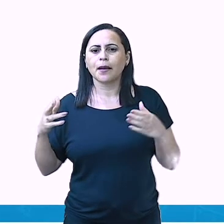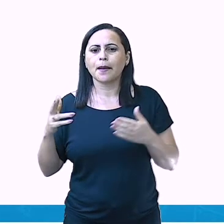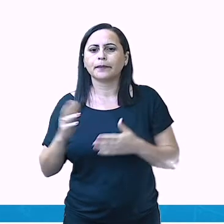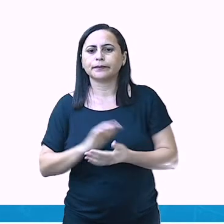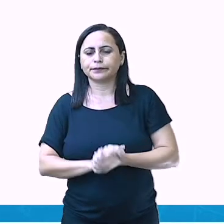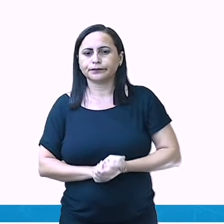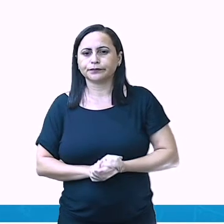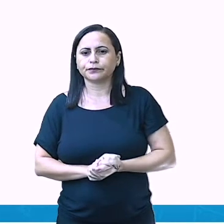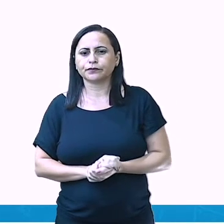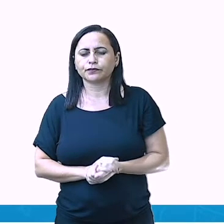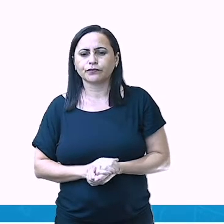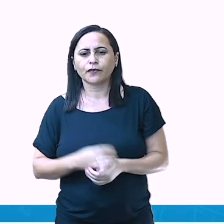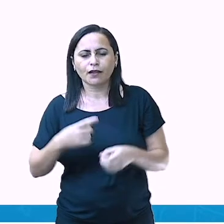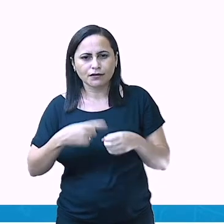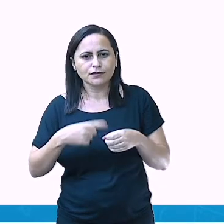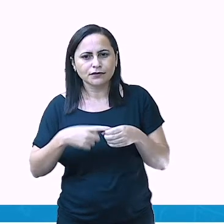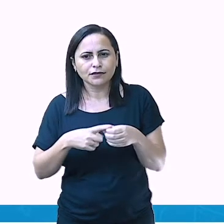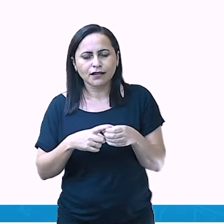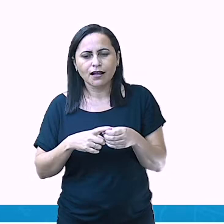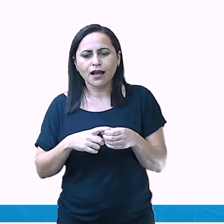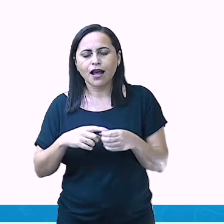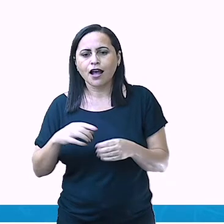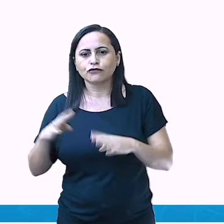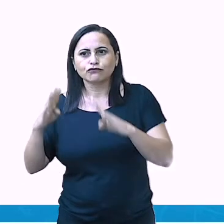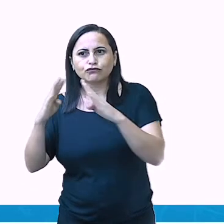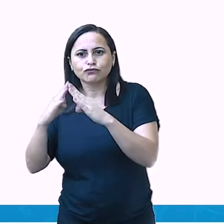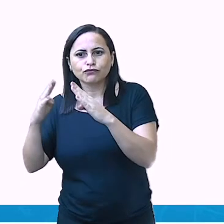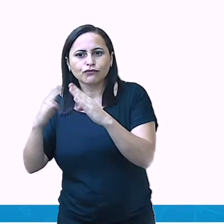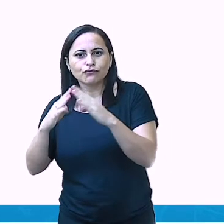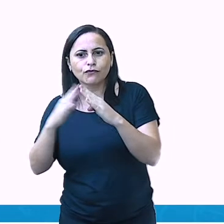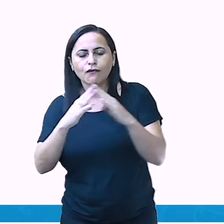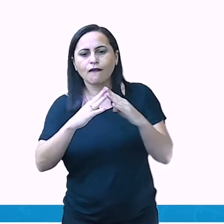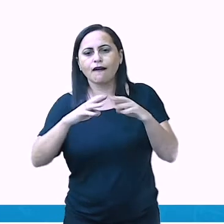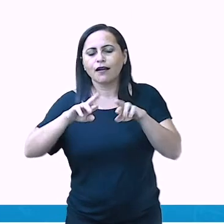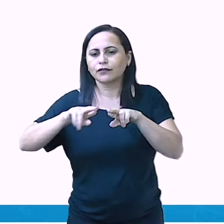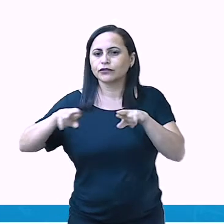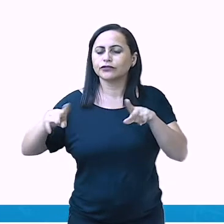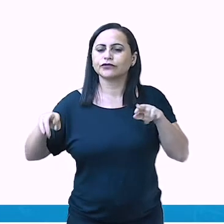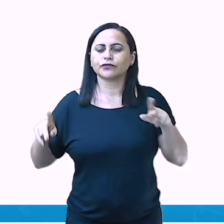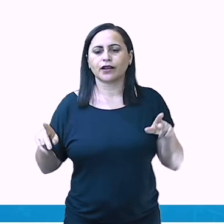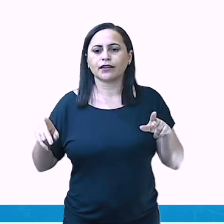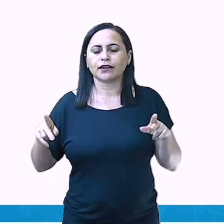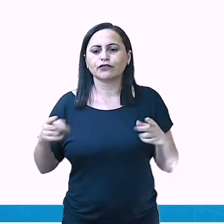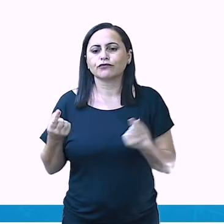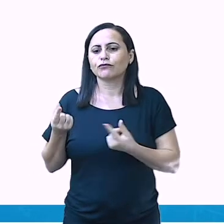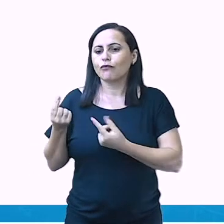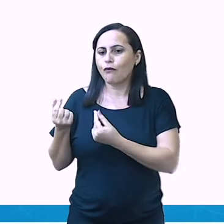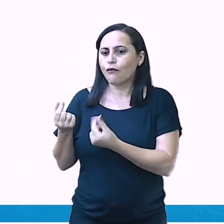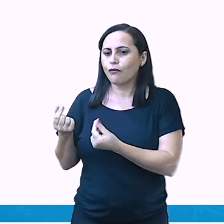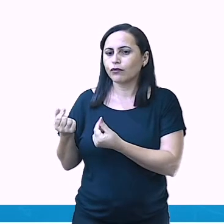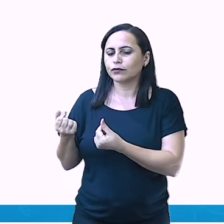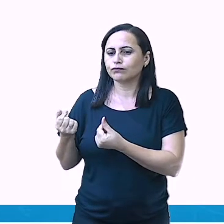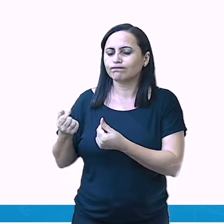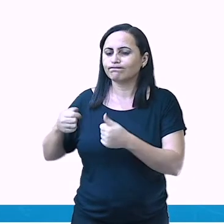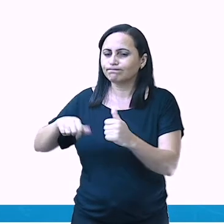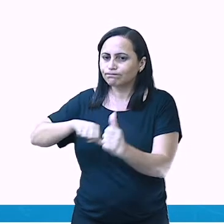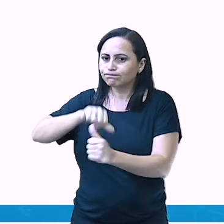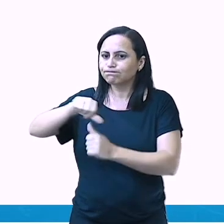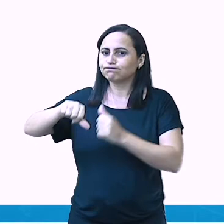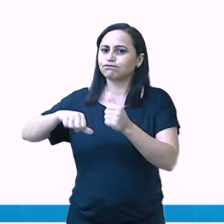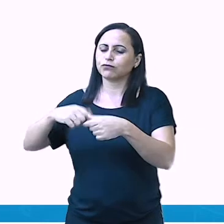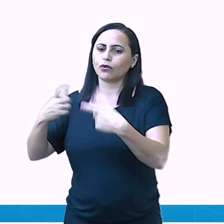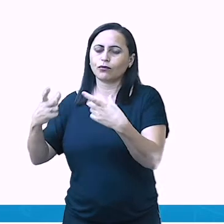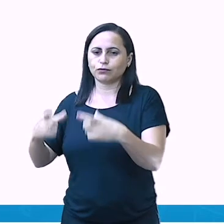foram tomando formas, casas ficaram diferentes, tudo porque uma questão financeira realmente modifica o lugar. E se